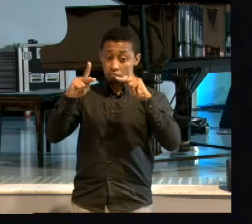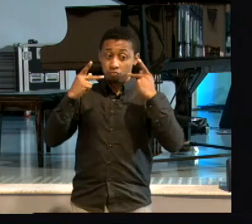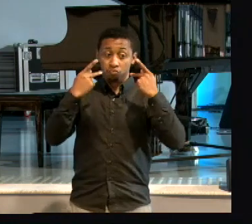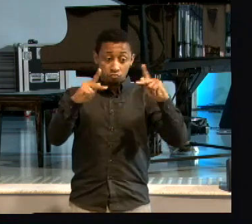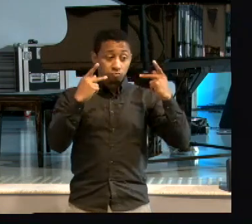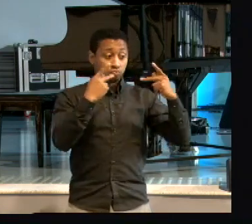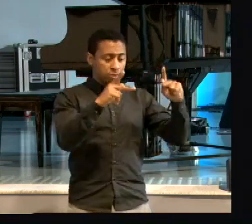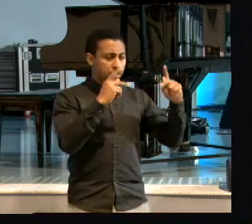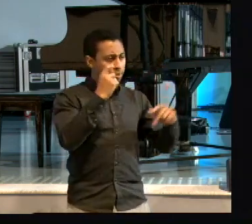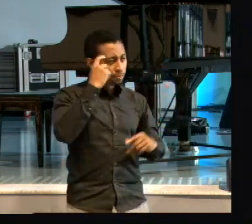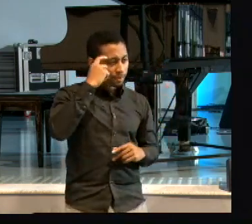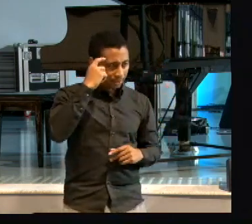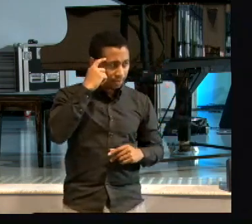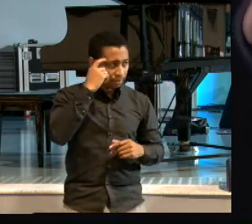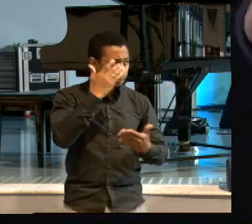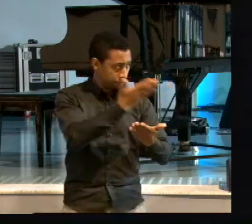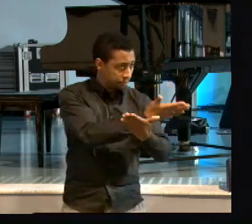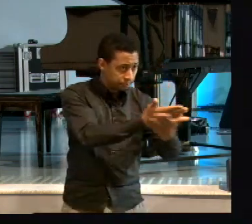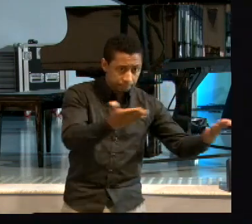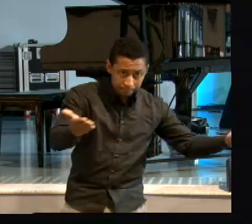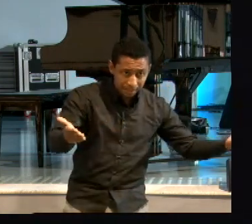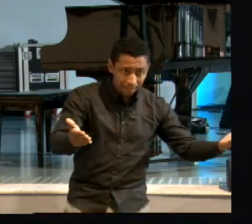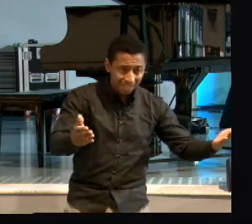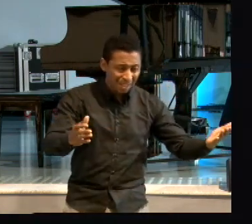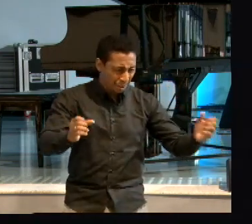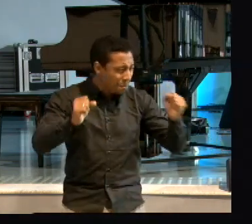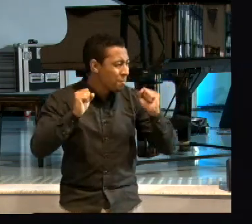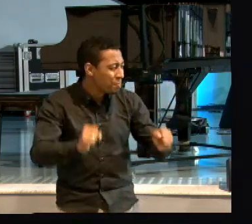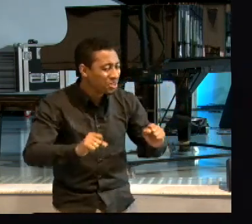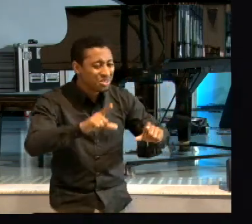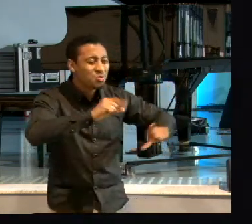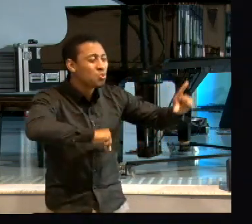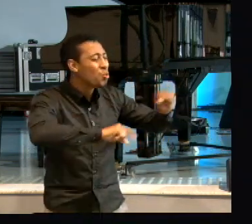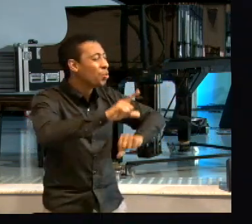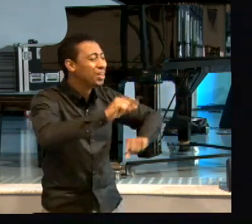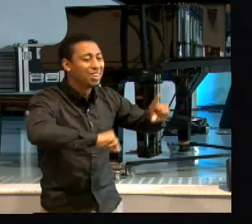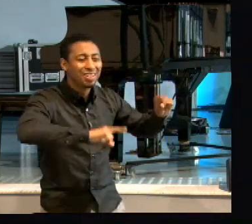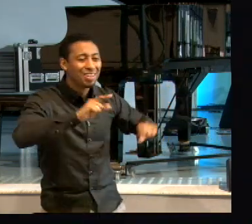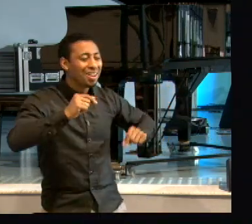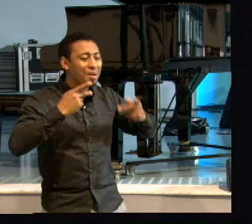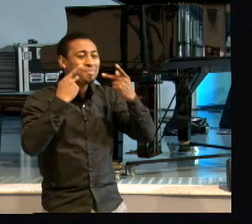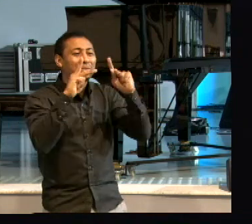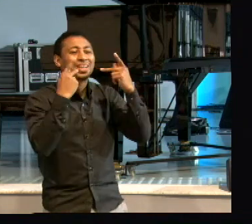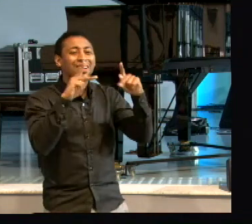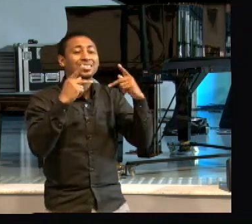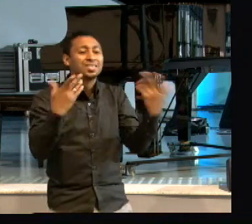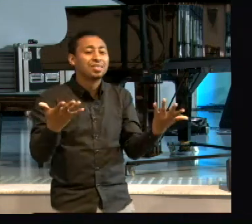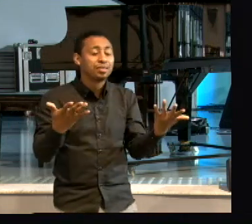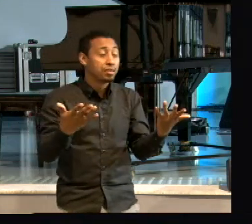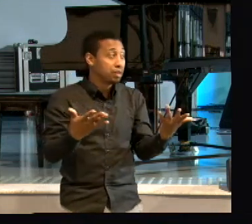se as crianças na casa pudessem escolher o seu próprio cardápio. Como se elas pudessem dizer o que é que precisa e o que é que não